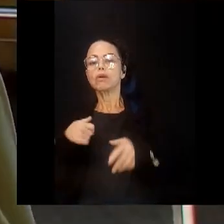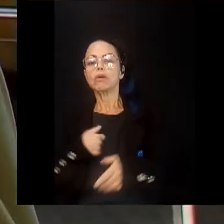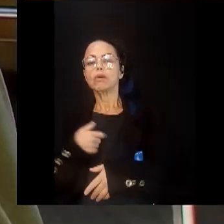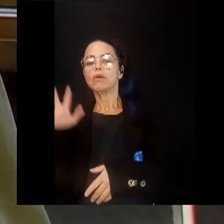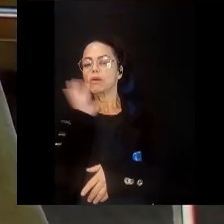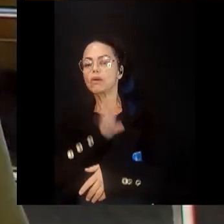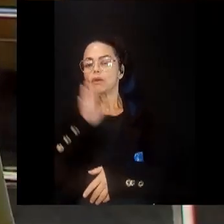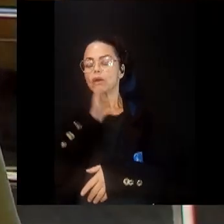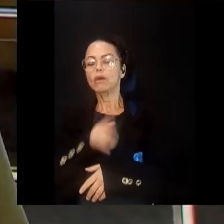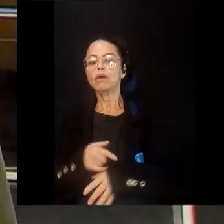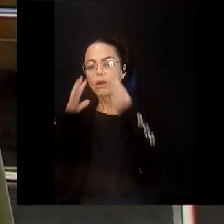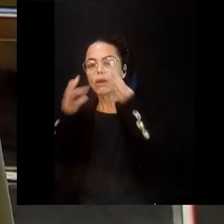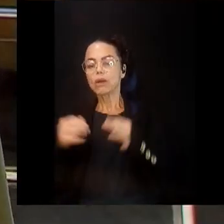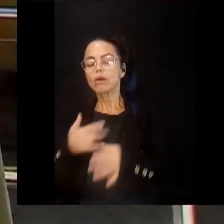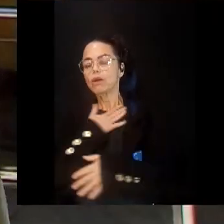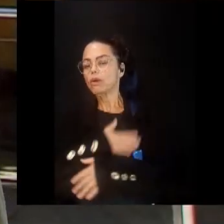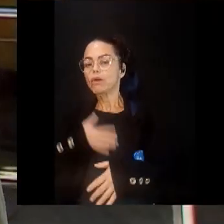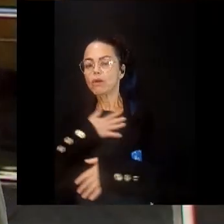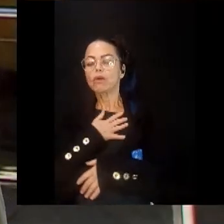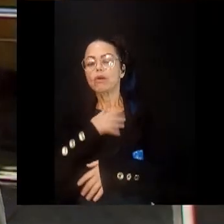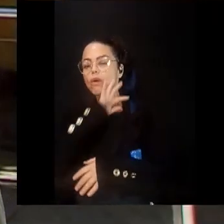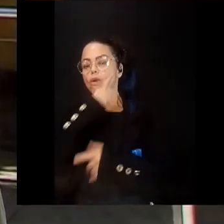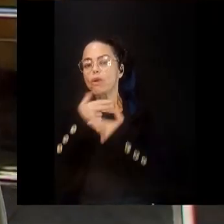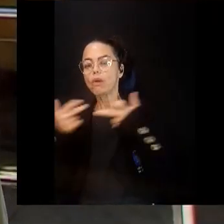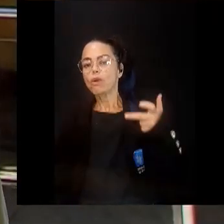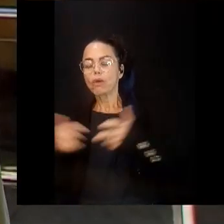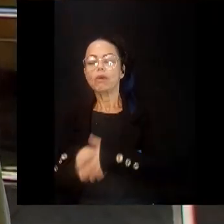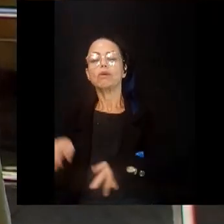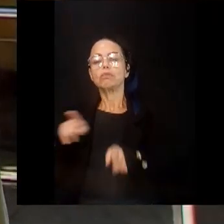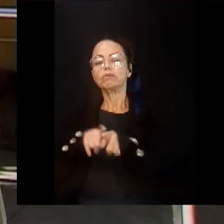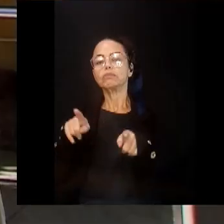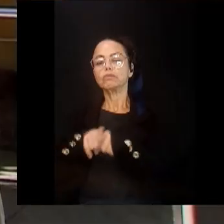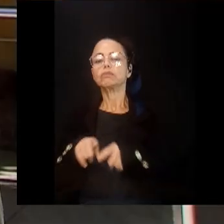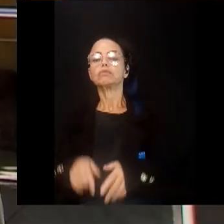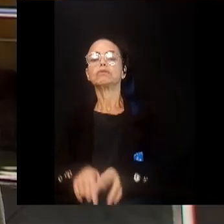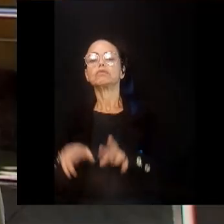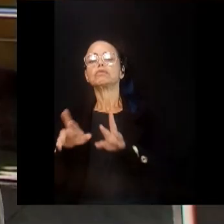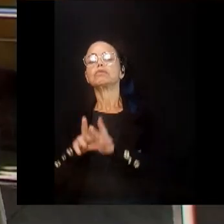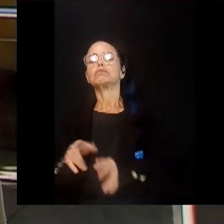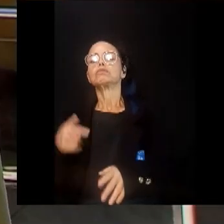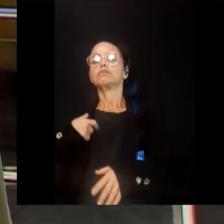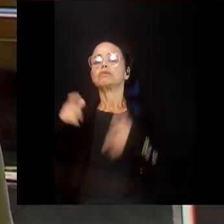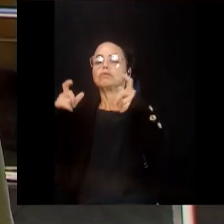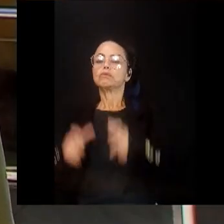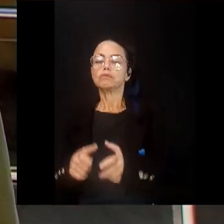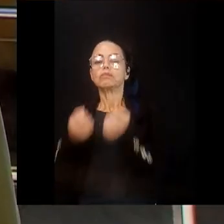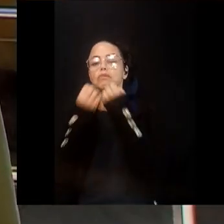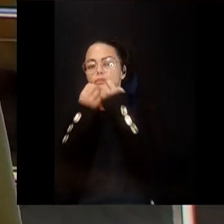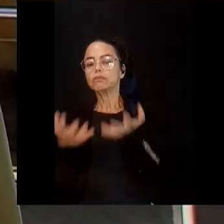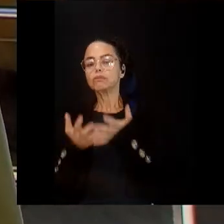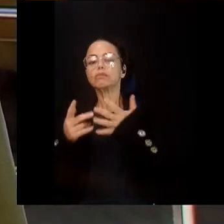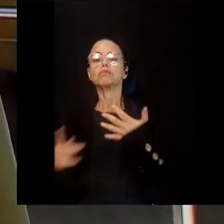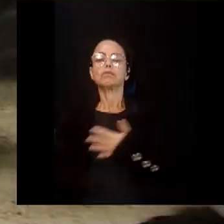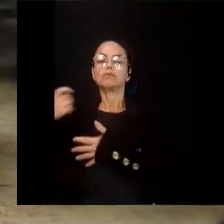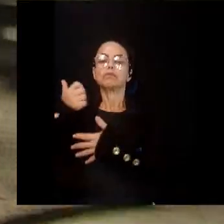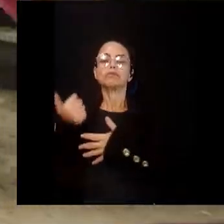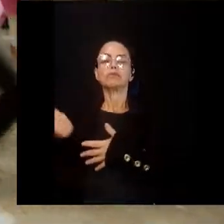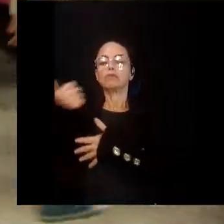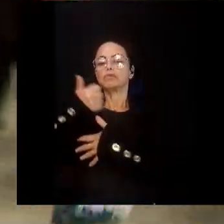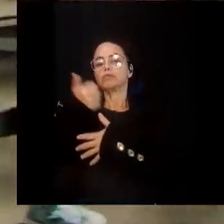Todo mundo gosta de bicho, né? Todo mundo gosta de animais, e aqui é um espaço muito privilegiado para esse